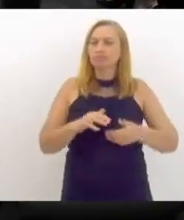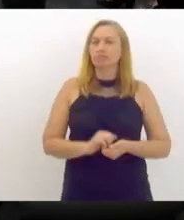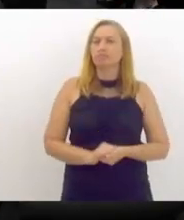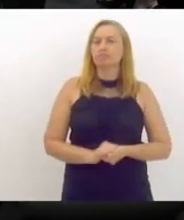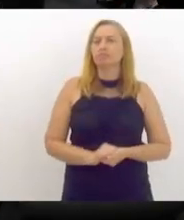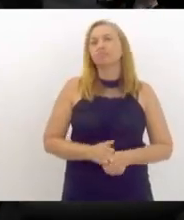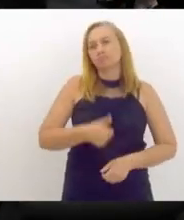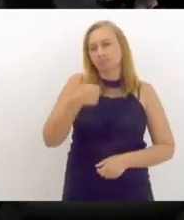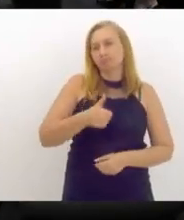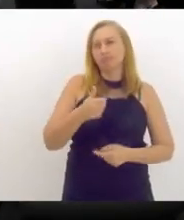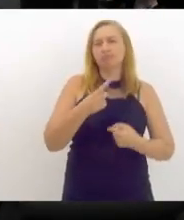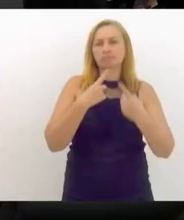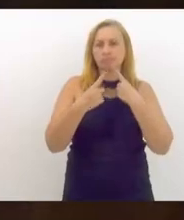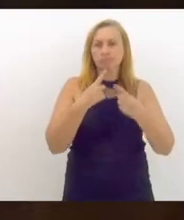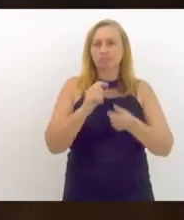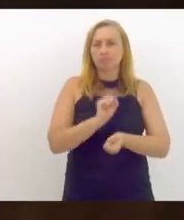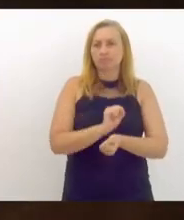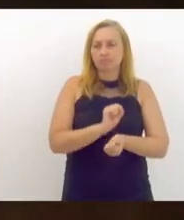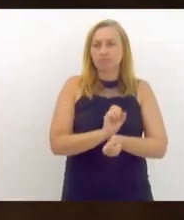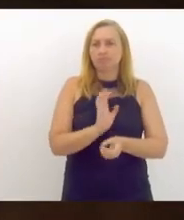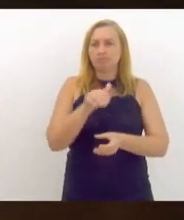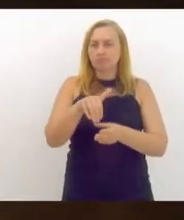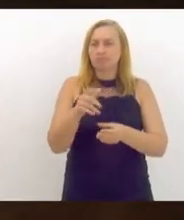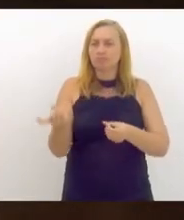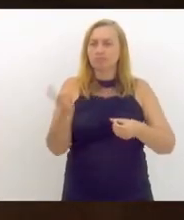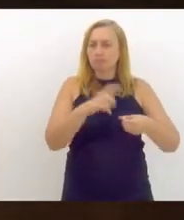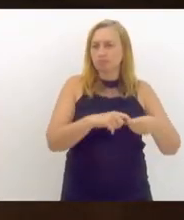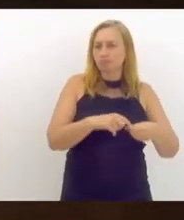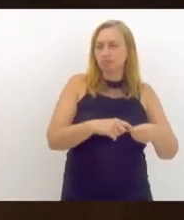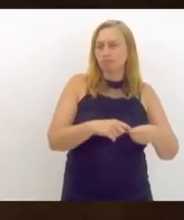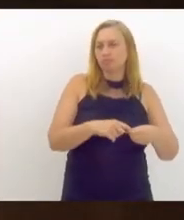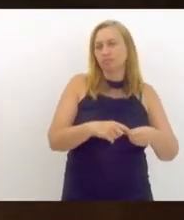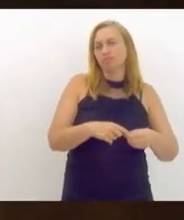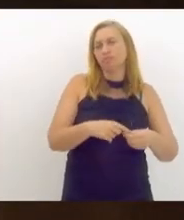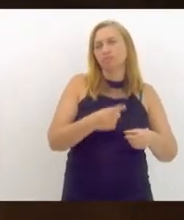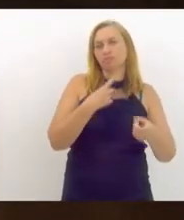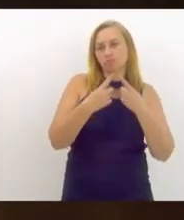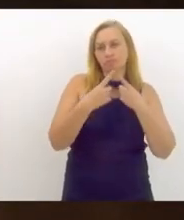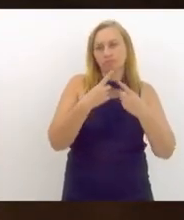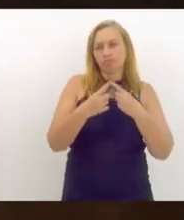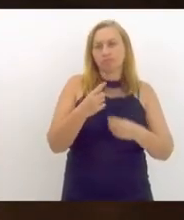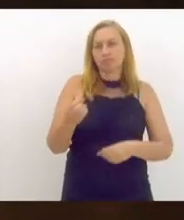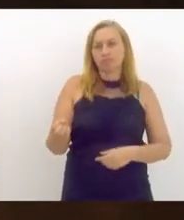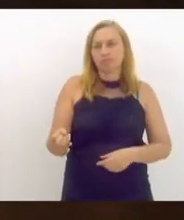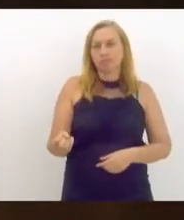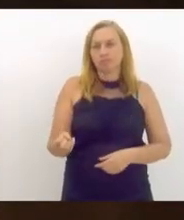Como está em primeira discussão, vamos aguardar voltar em segunda, já com a designação da nova